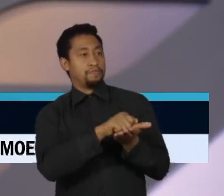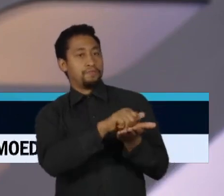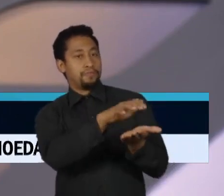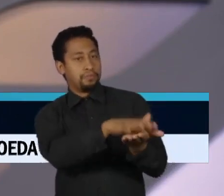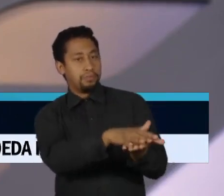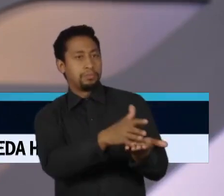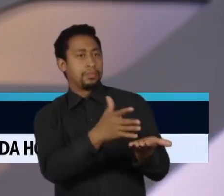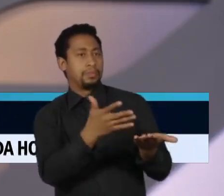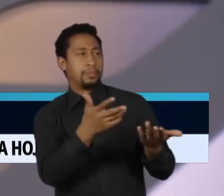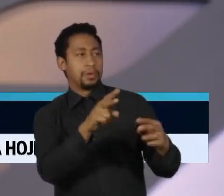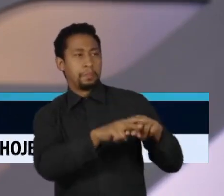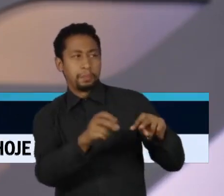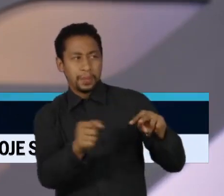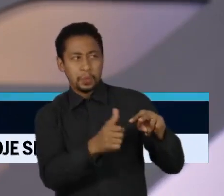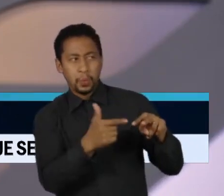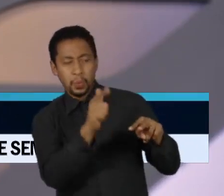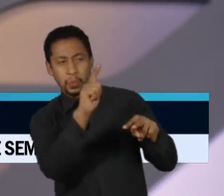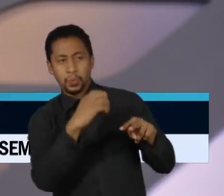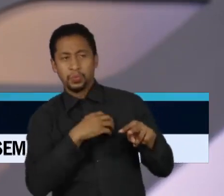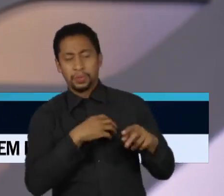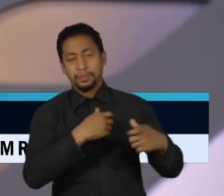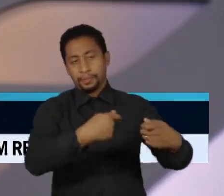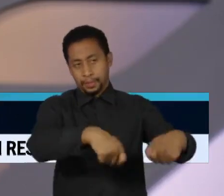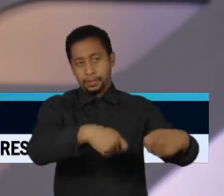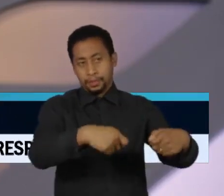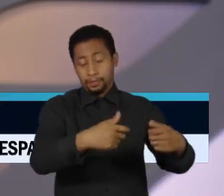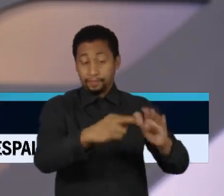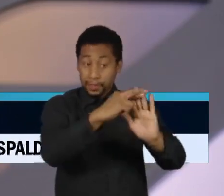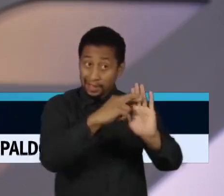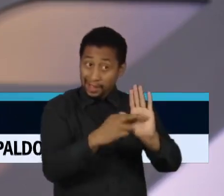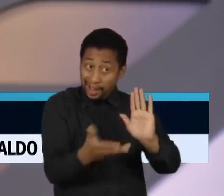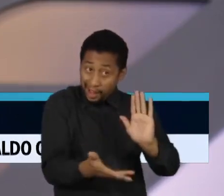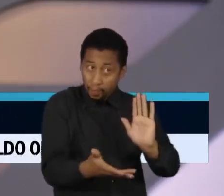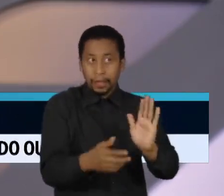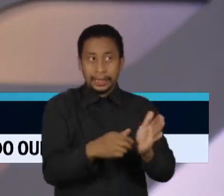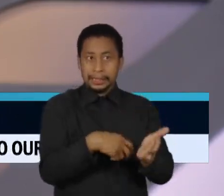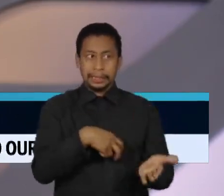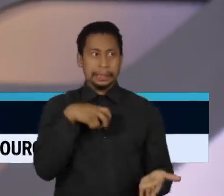acho que nós temos um sistema que é eminentemente e ainda muito punitivista.